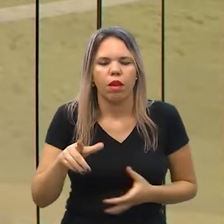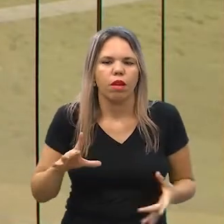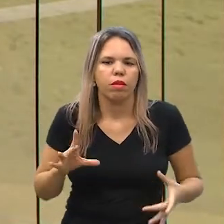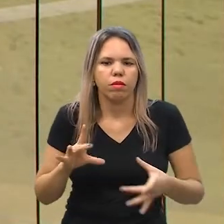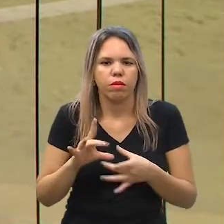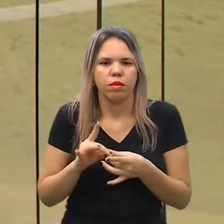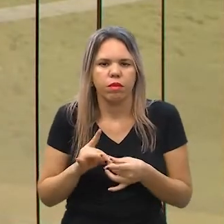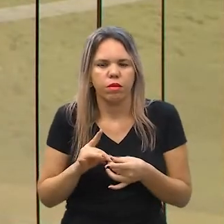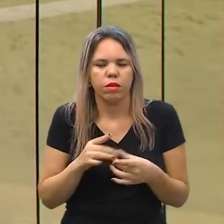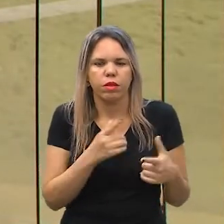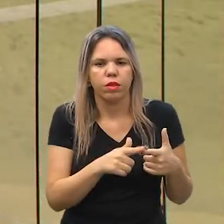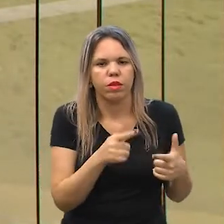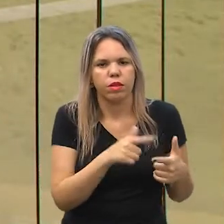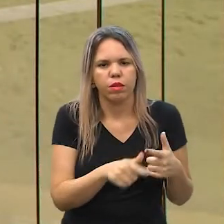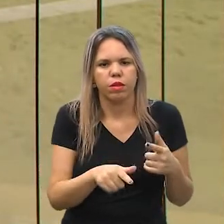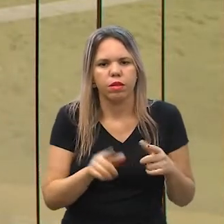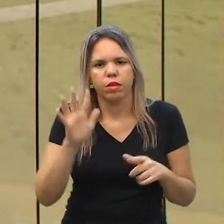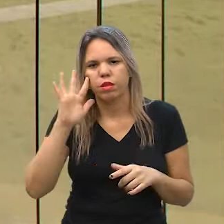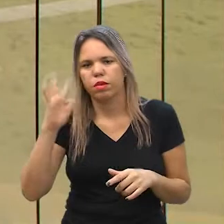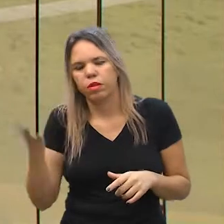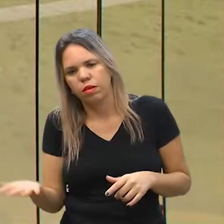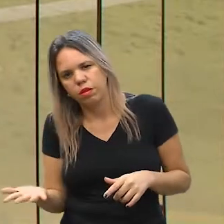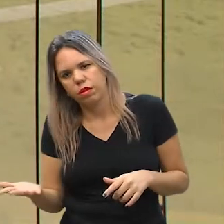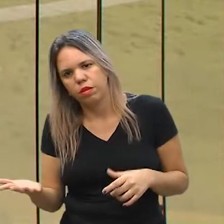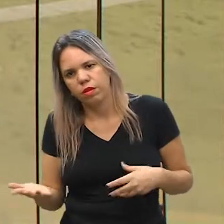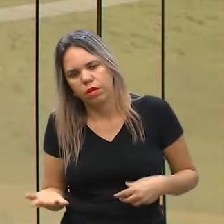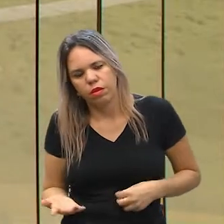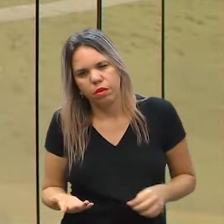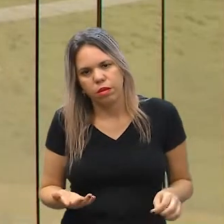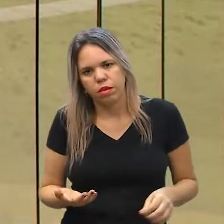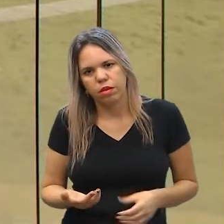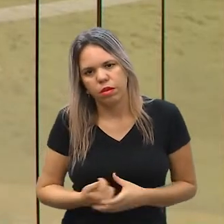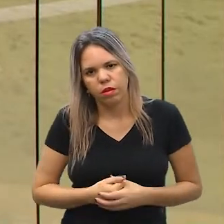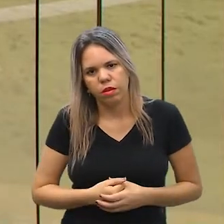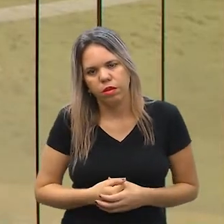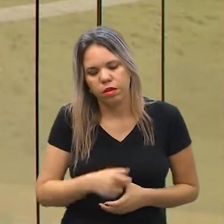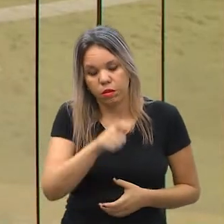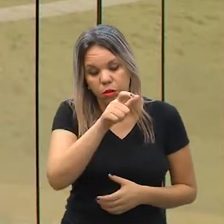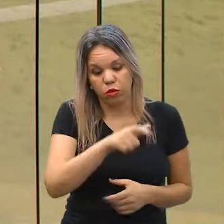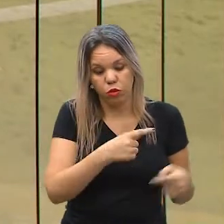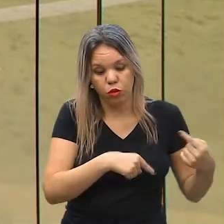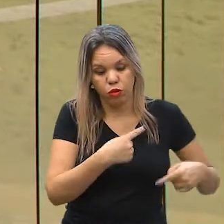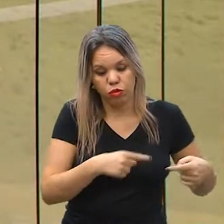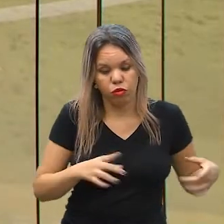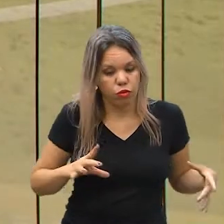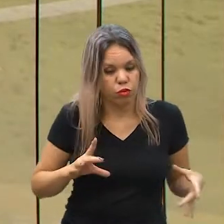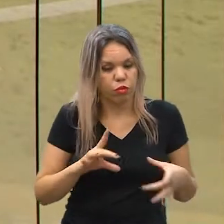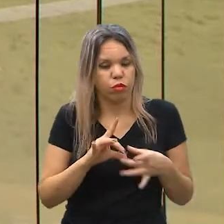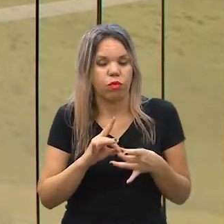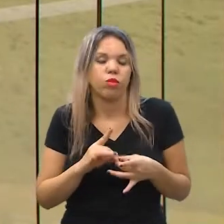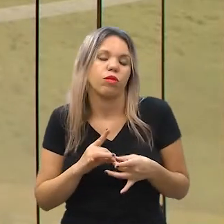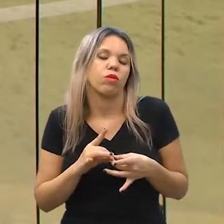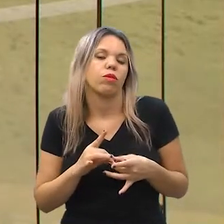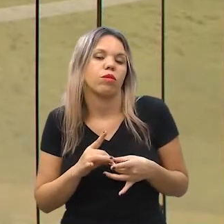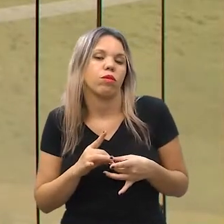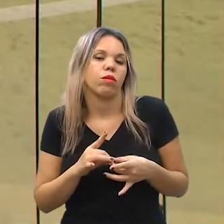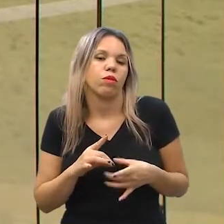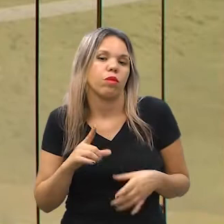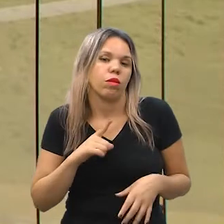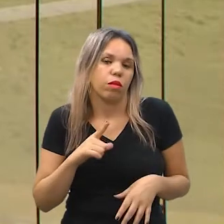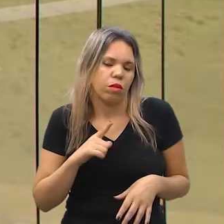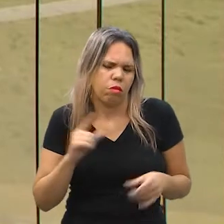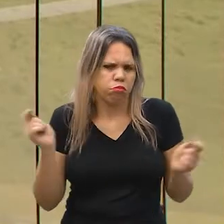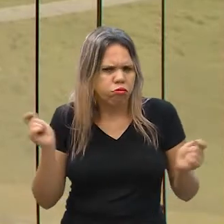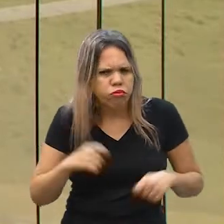o elo de ligação entre o problema e a solução. Ele é o ponto de ligação. Então, se